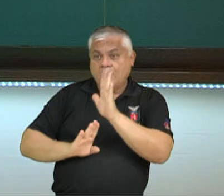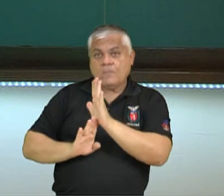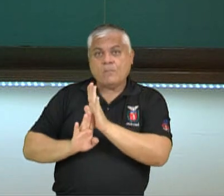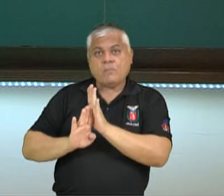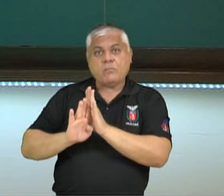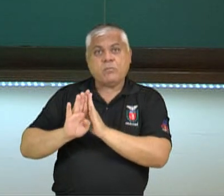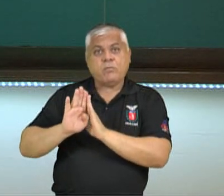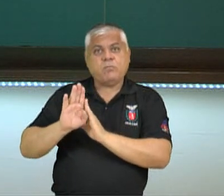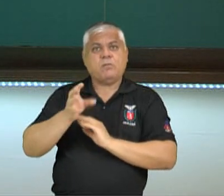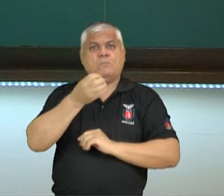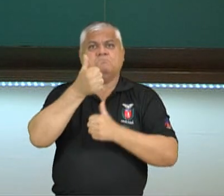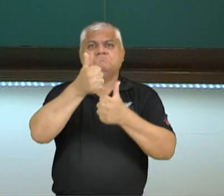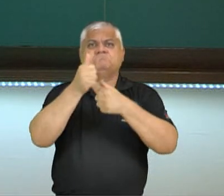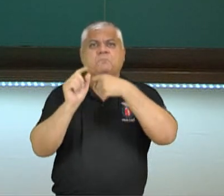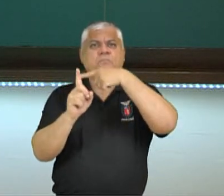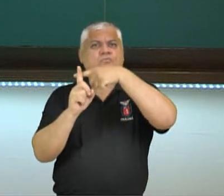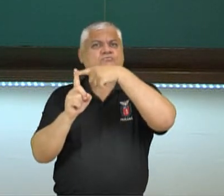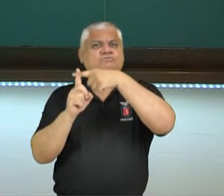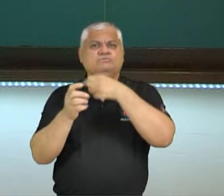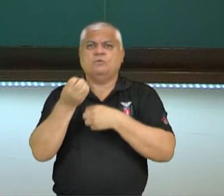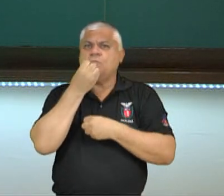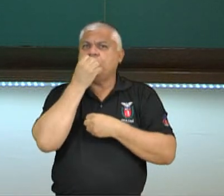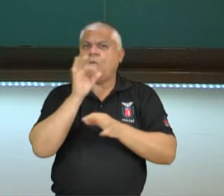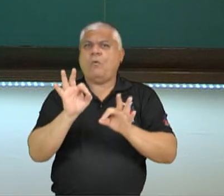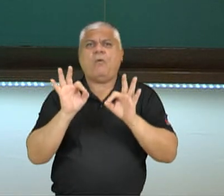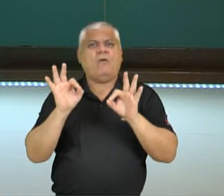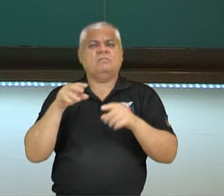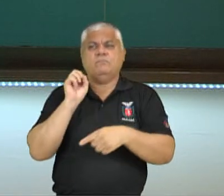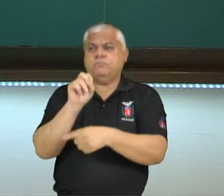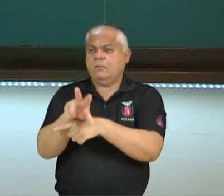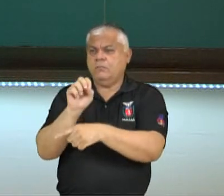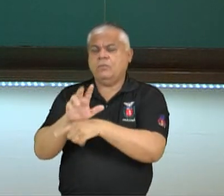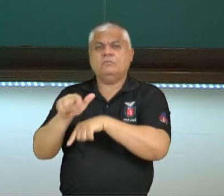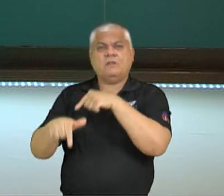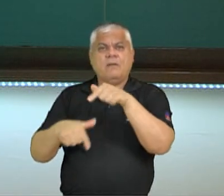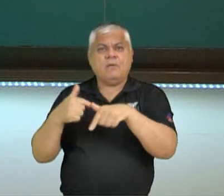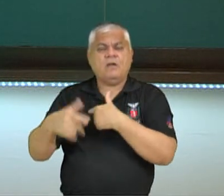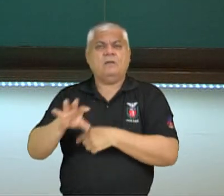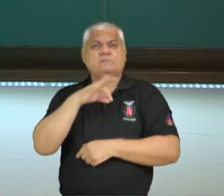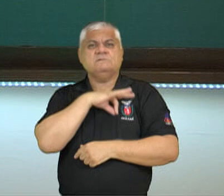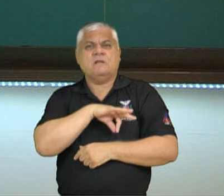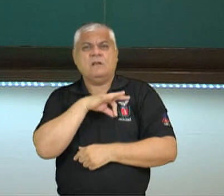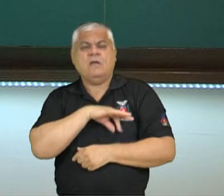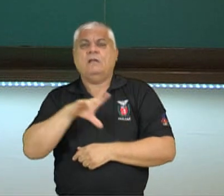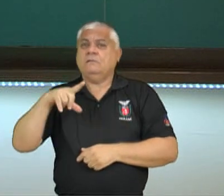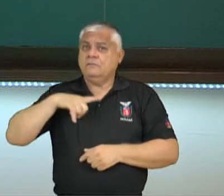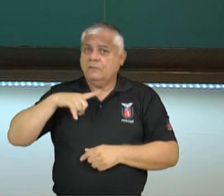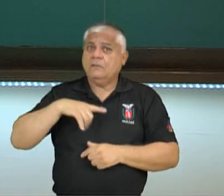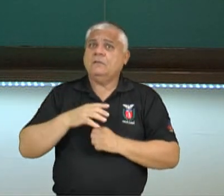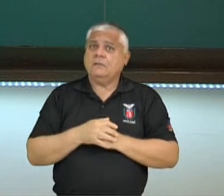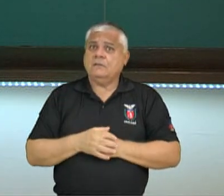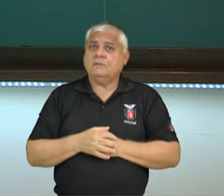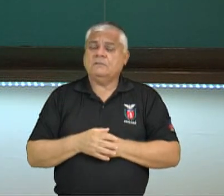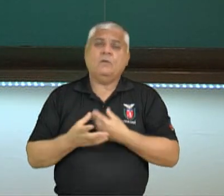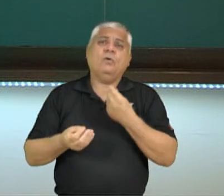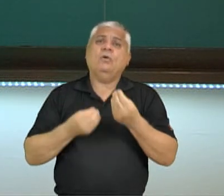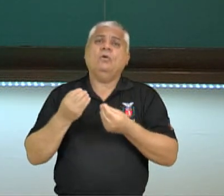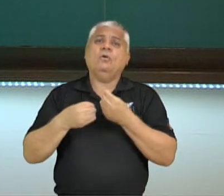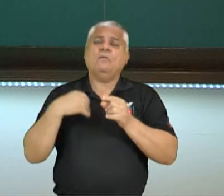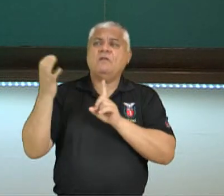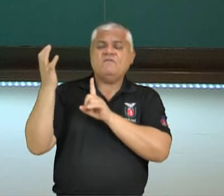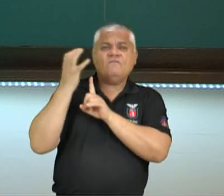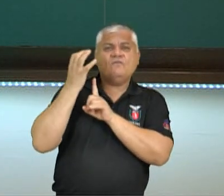algo positivo para todos nós, Gera emprego, gera renda, E como que ele interfere na sua